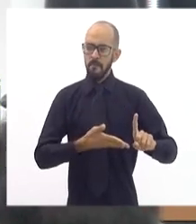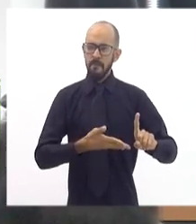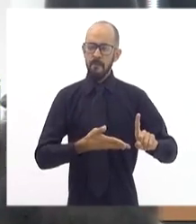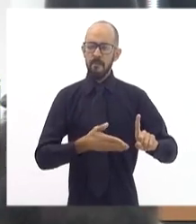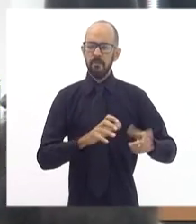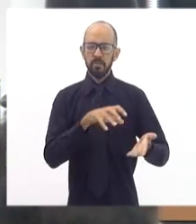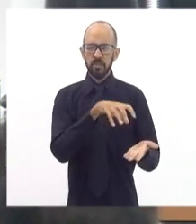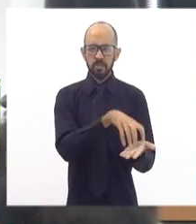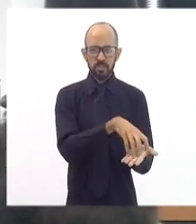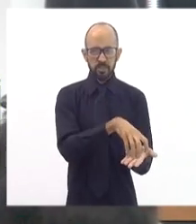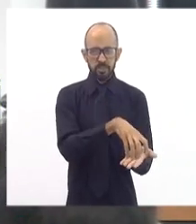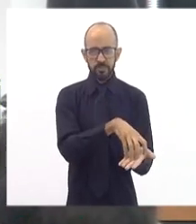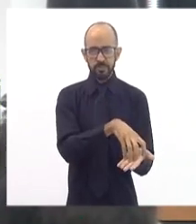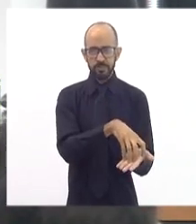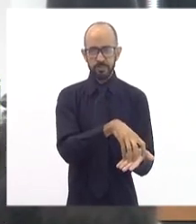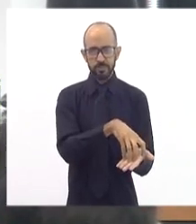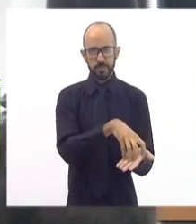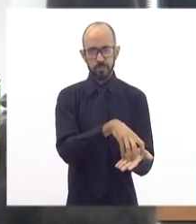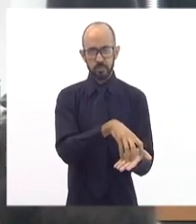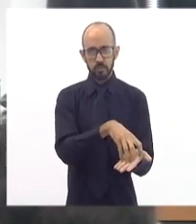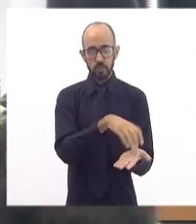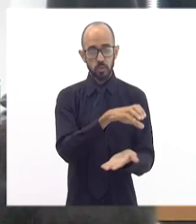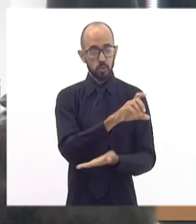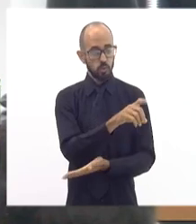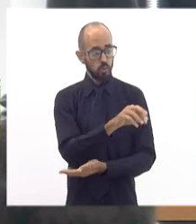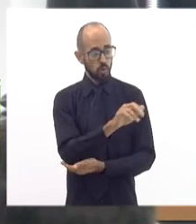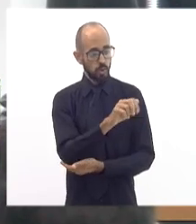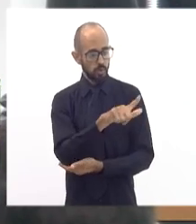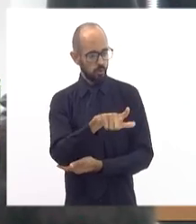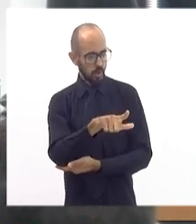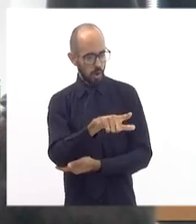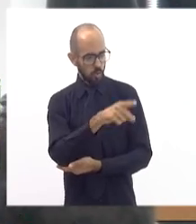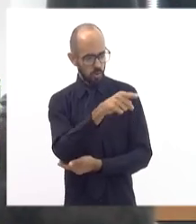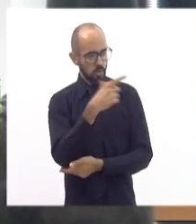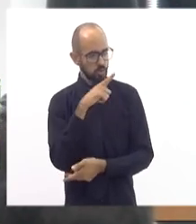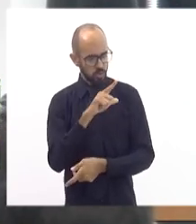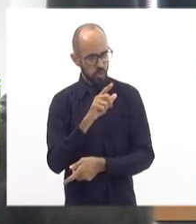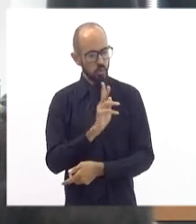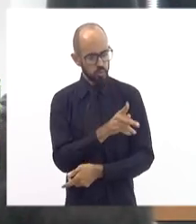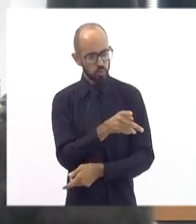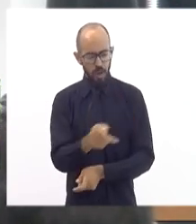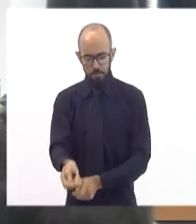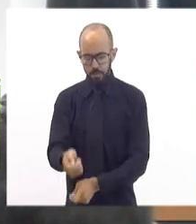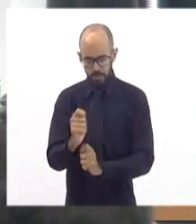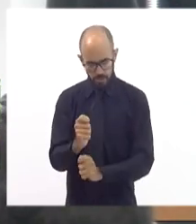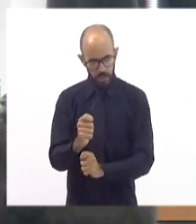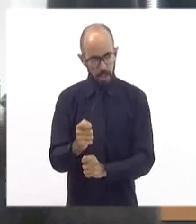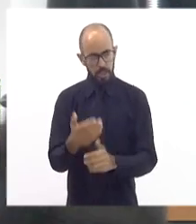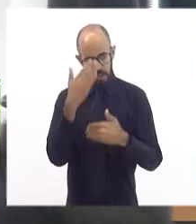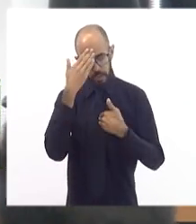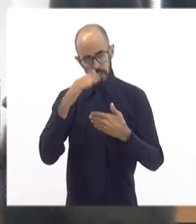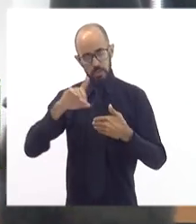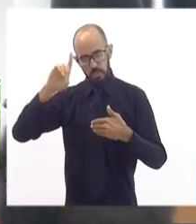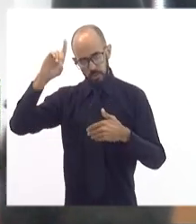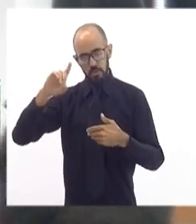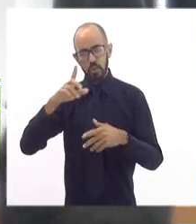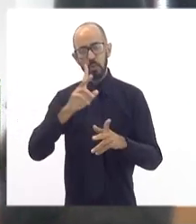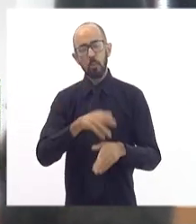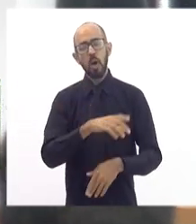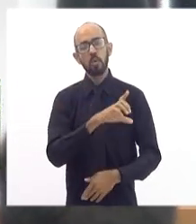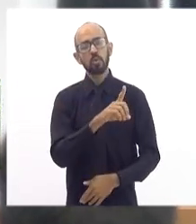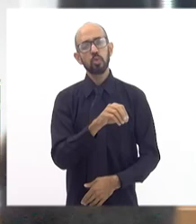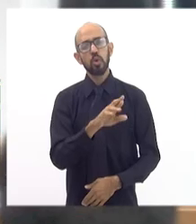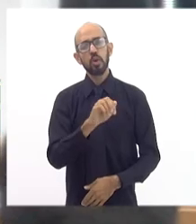de Dorival Caymmi preciso pescador volte para casa com seu peixe ao final da jornada agradecendo a Deus por mais um dia como canta Dorival Caymmi